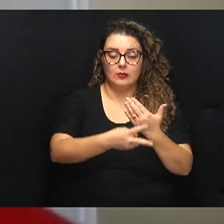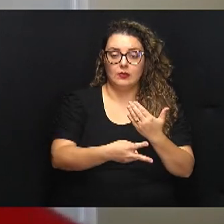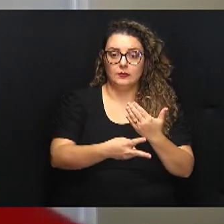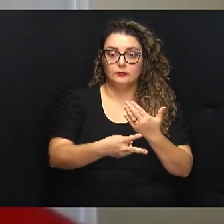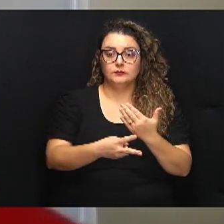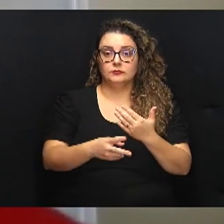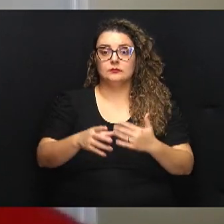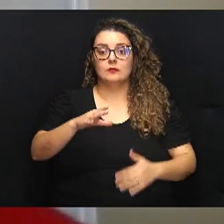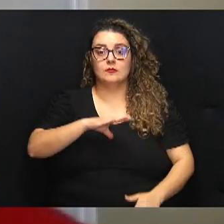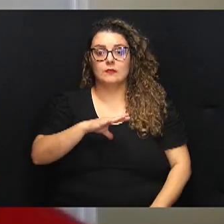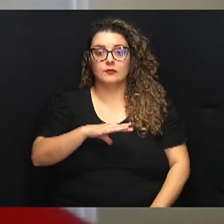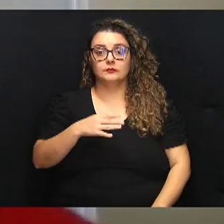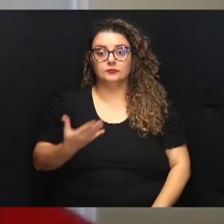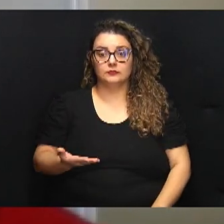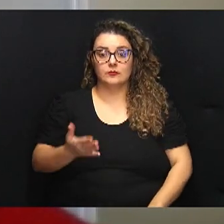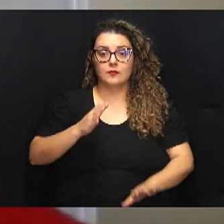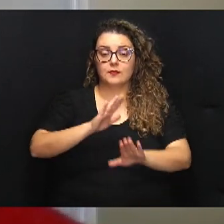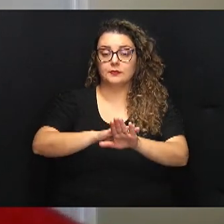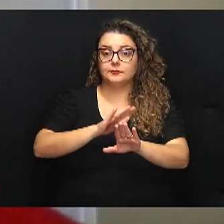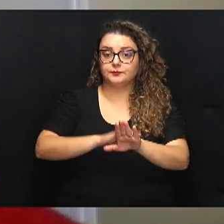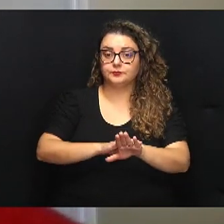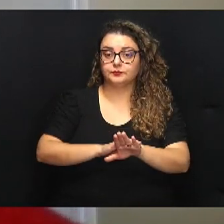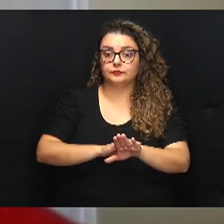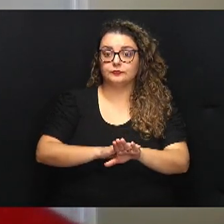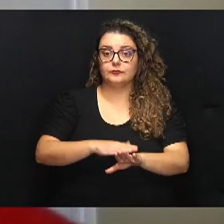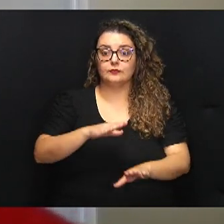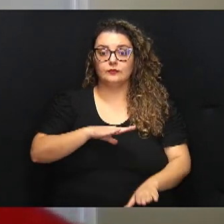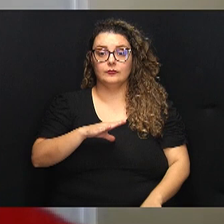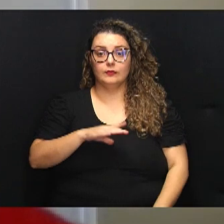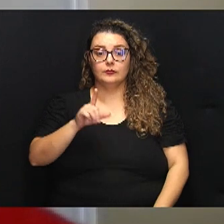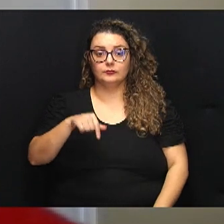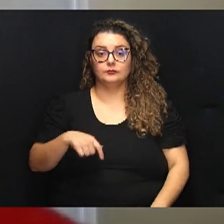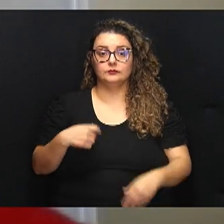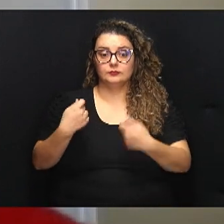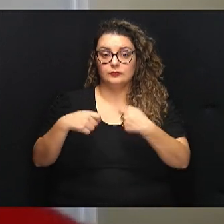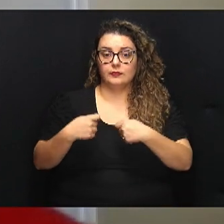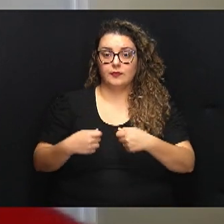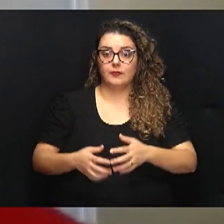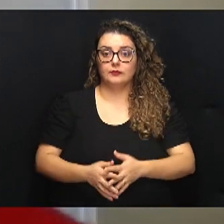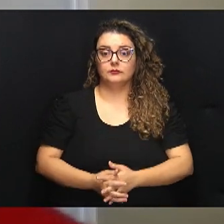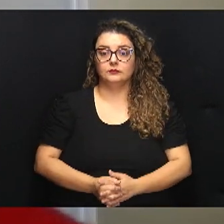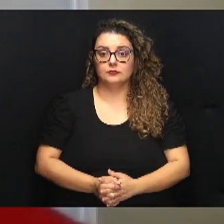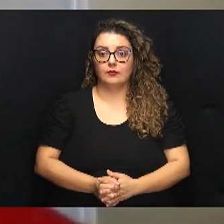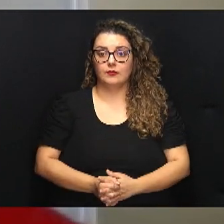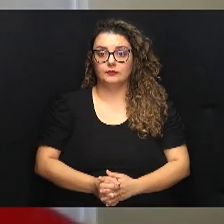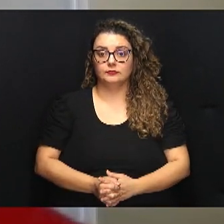no município e as medidas que o município considera necessárias a serem